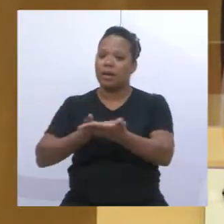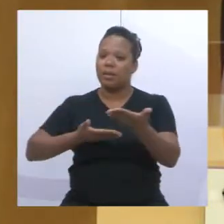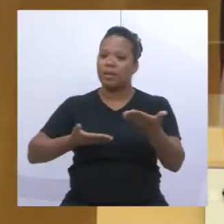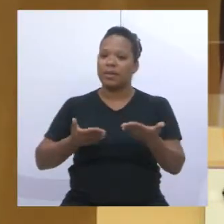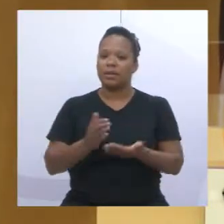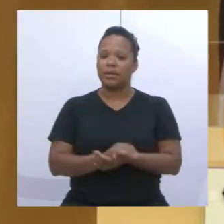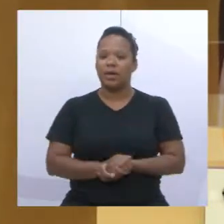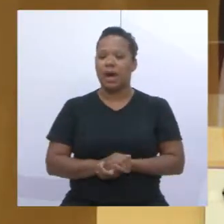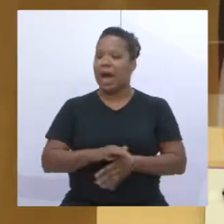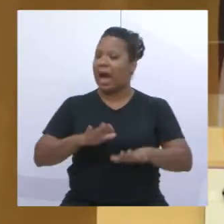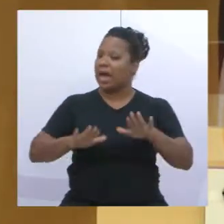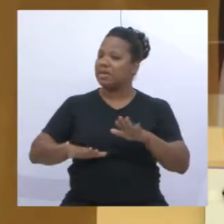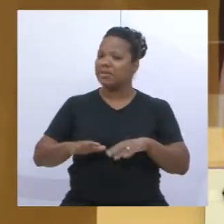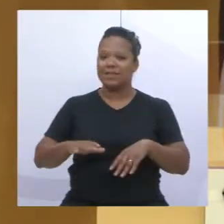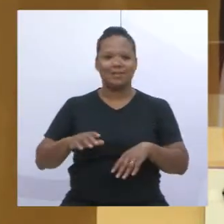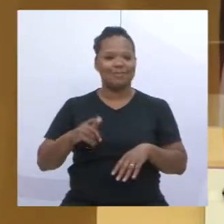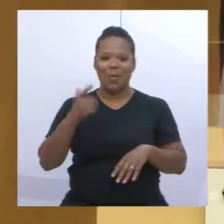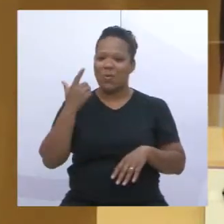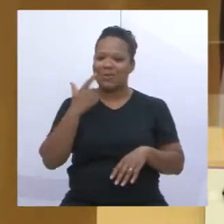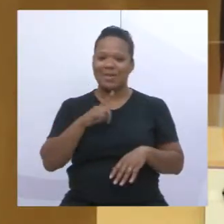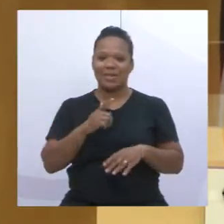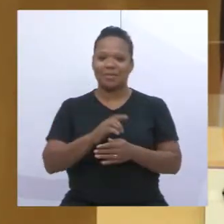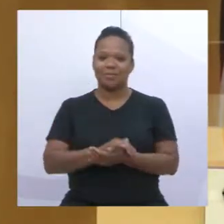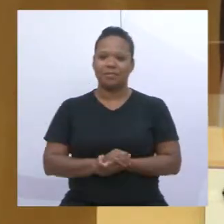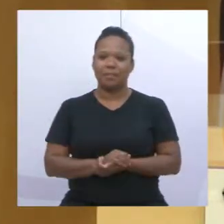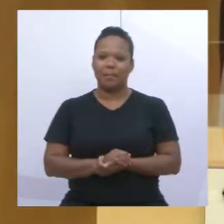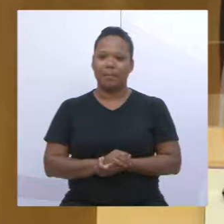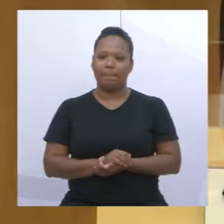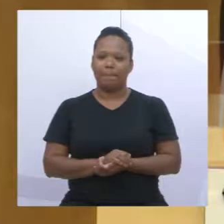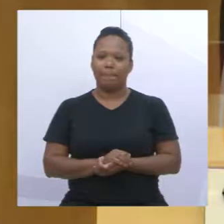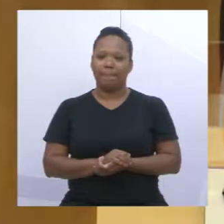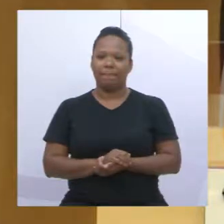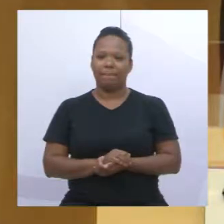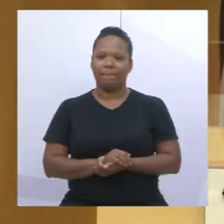nem sempre acontece. Então,